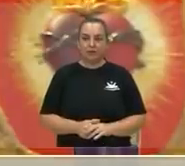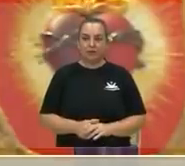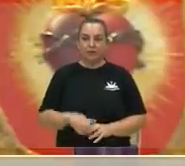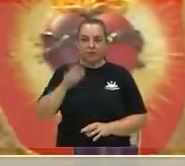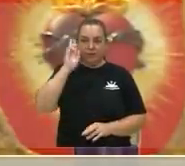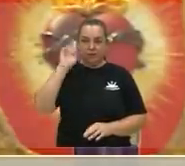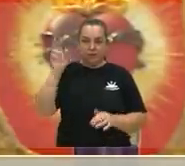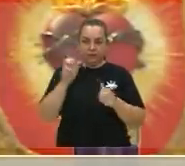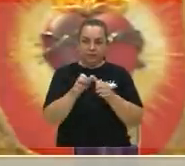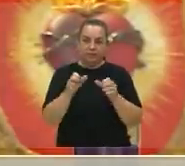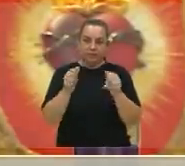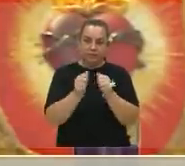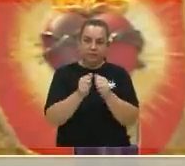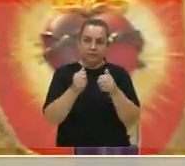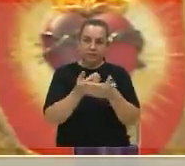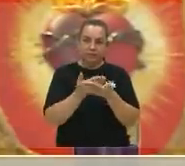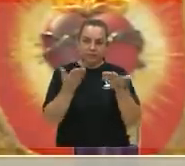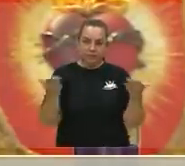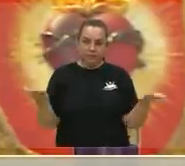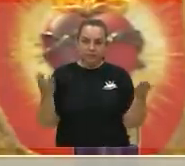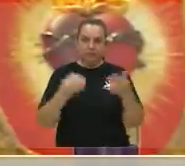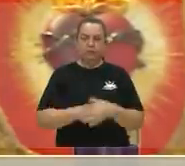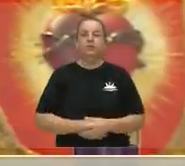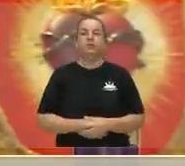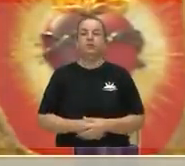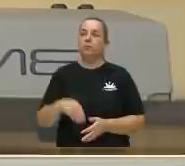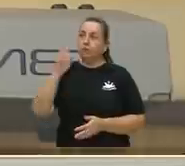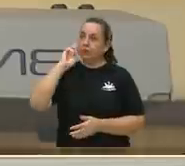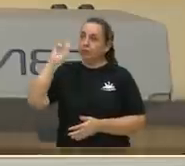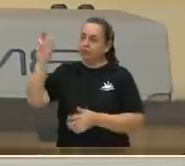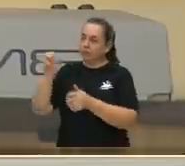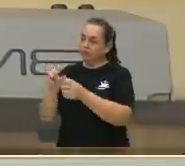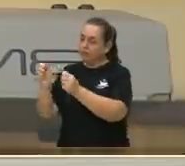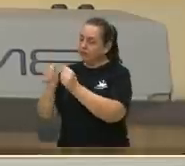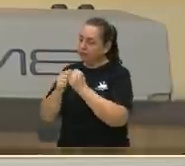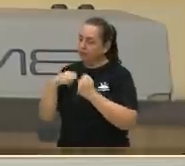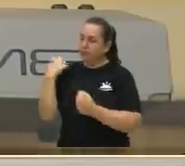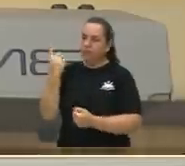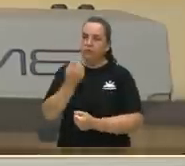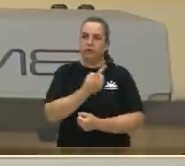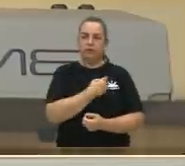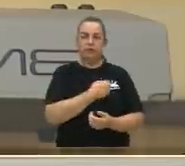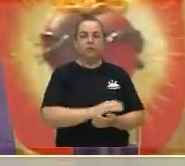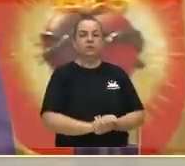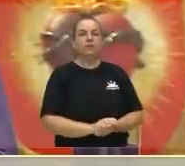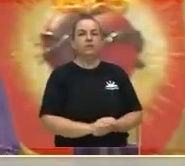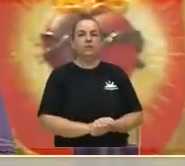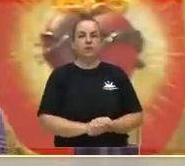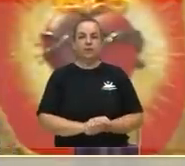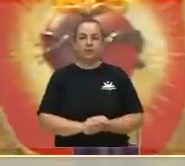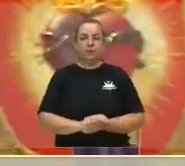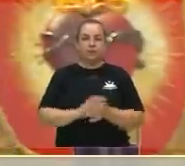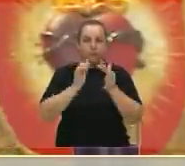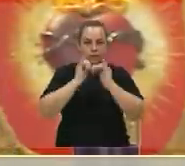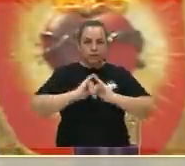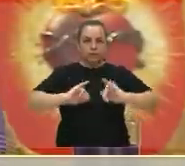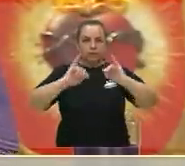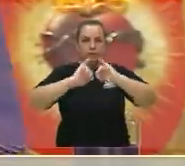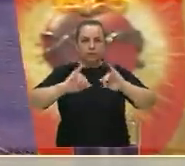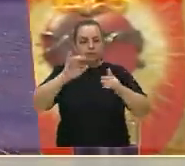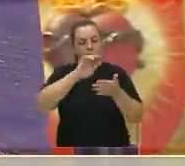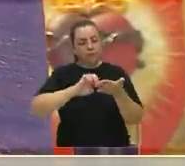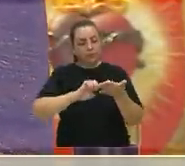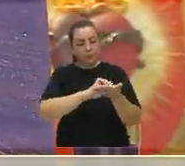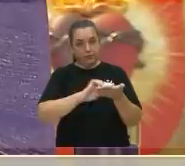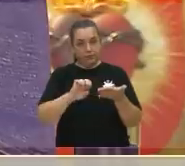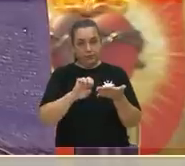e o senhor esteja convosco ele está no meio de nós proclamação do